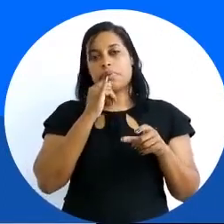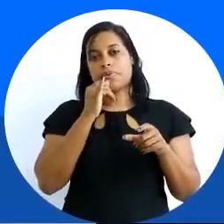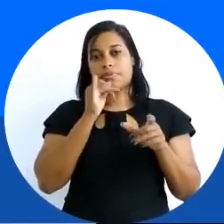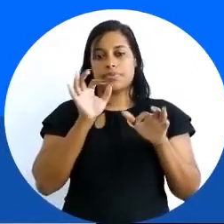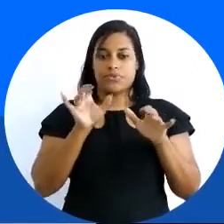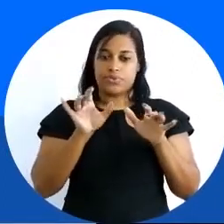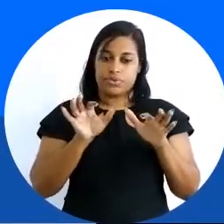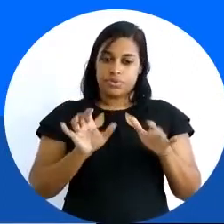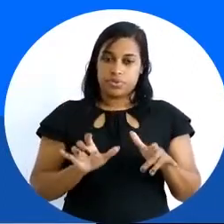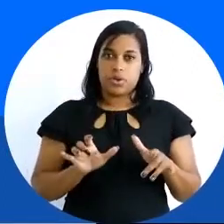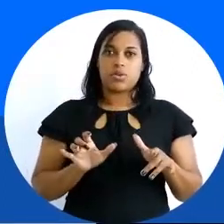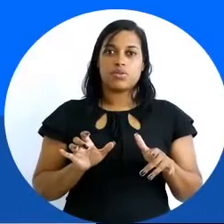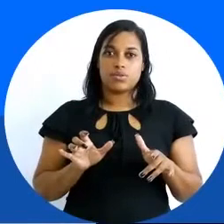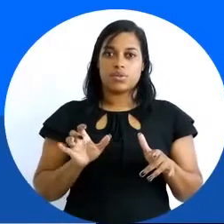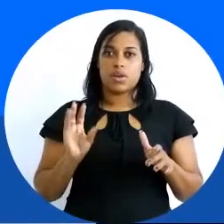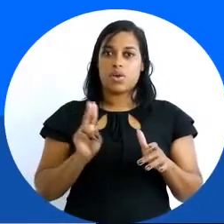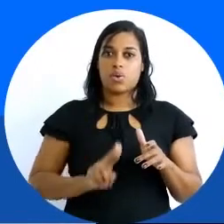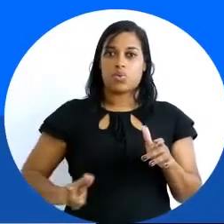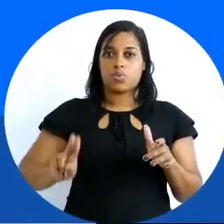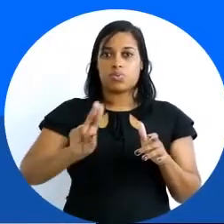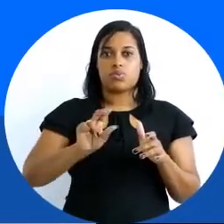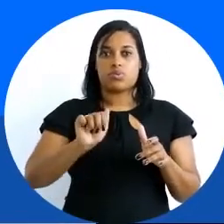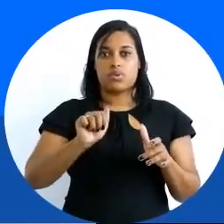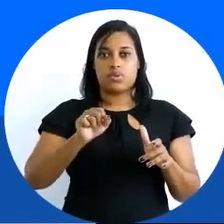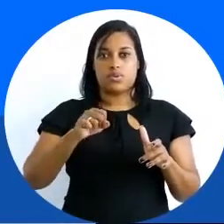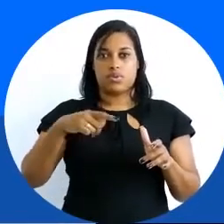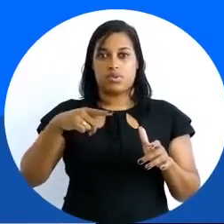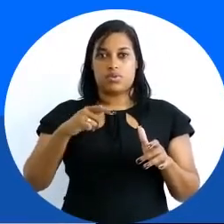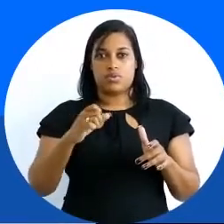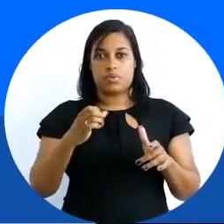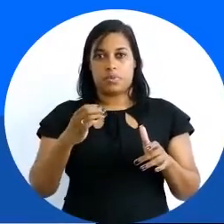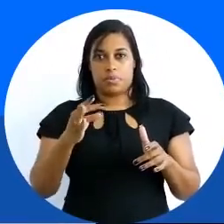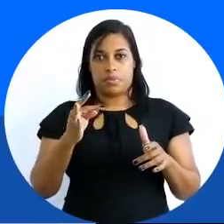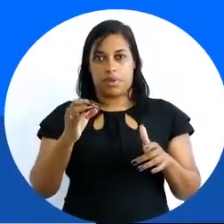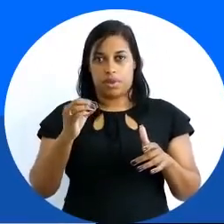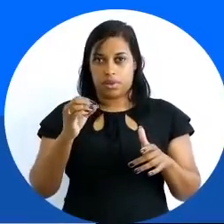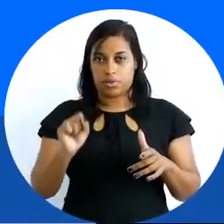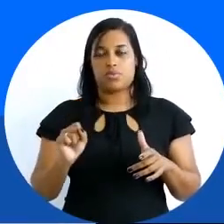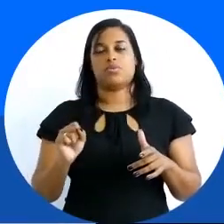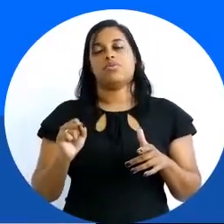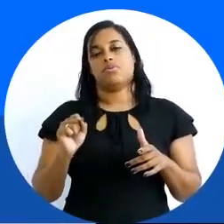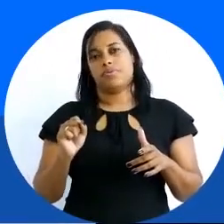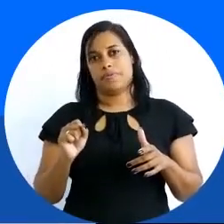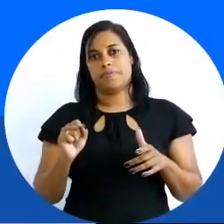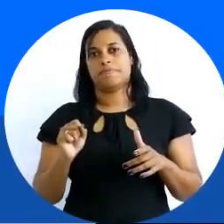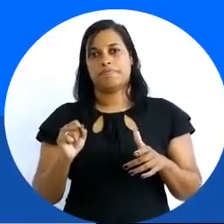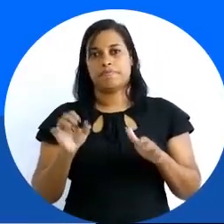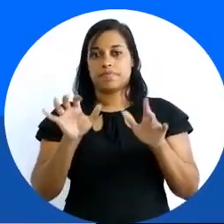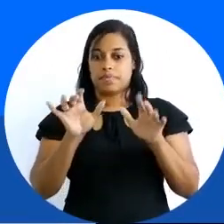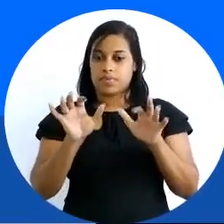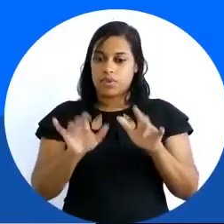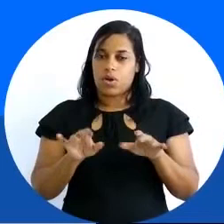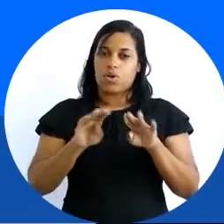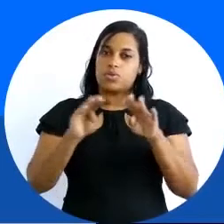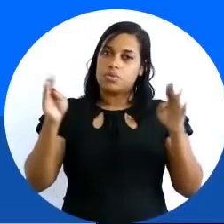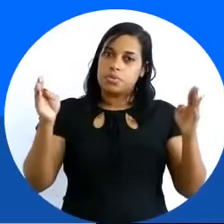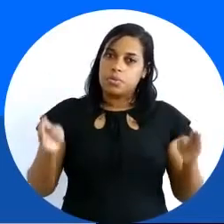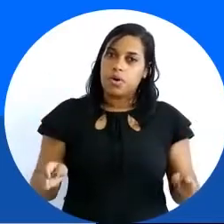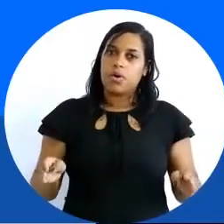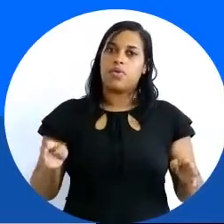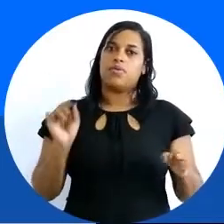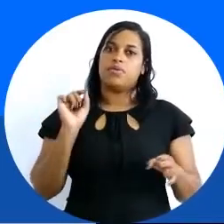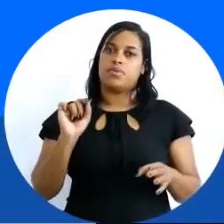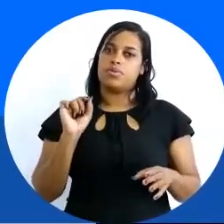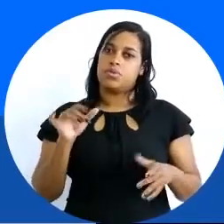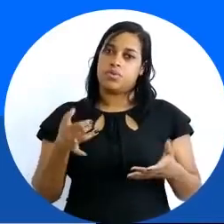escritórios e aqui a gente tem os aspectos que são os subcabeçalhos. Então, escritórios, móveis,